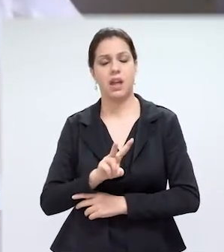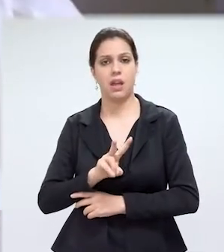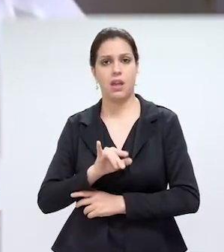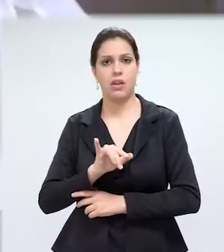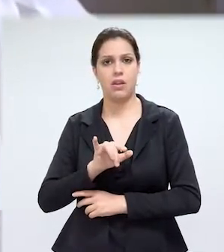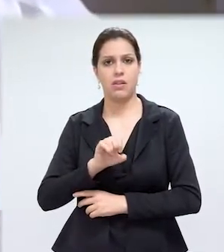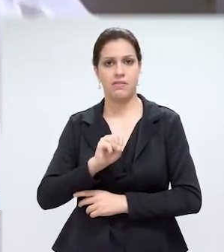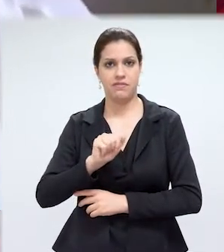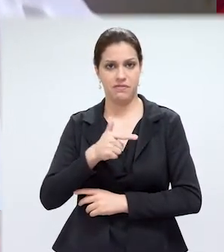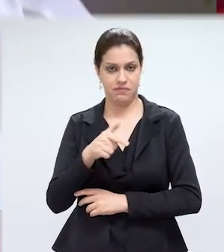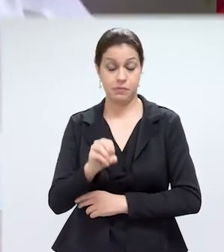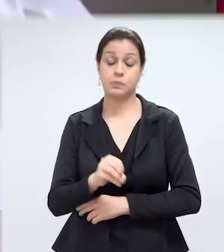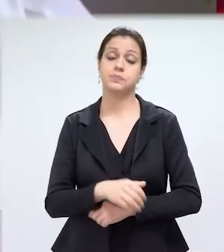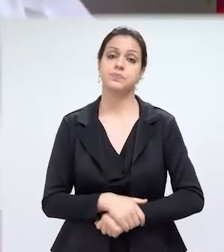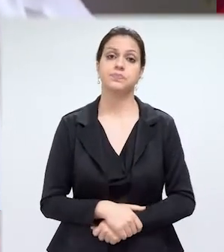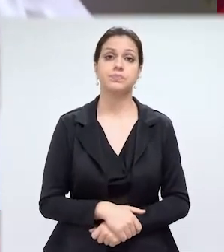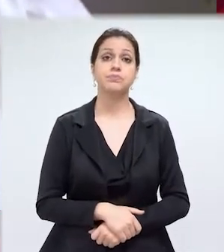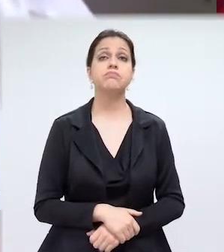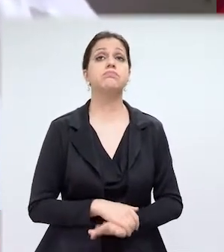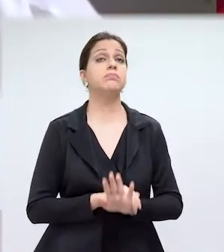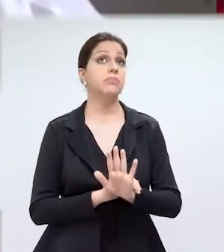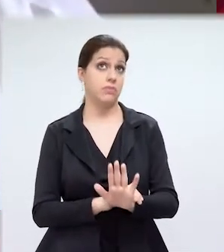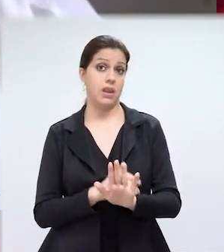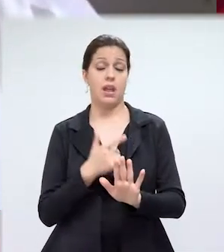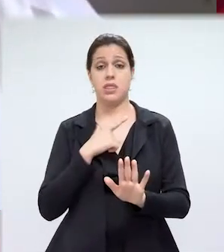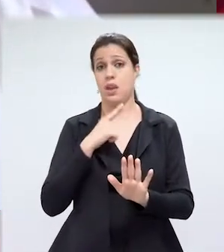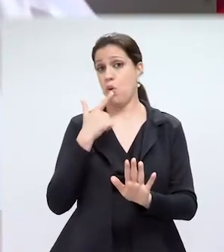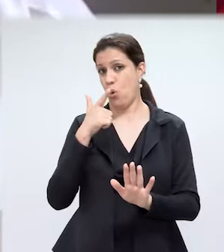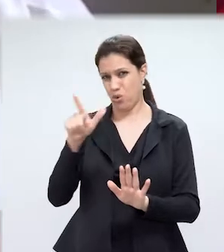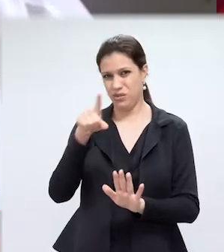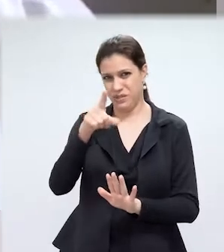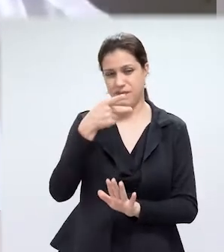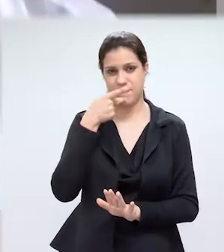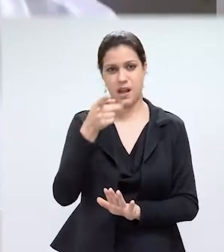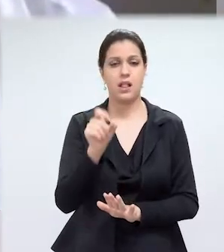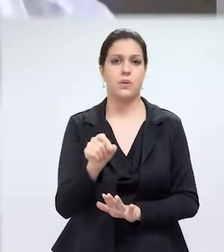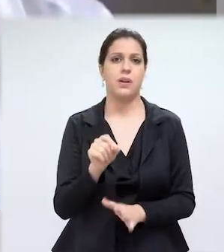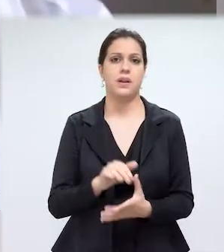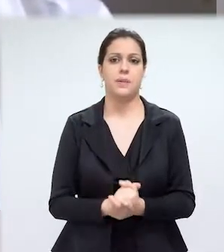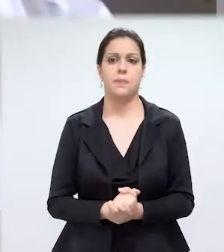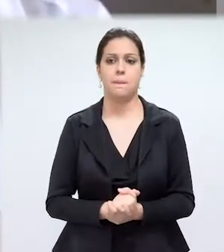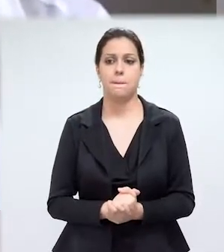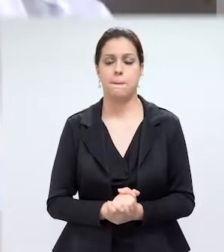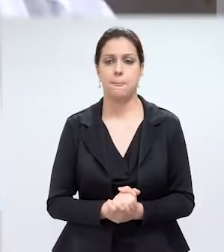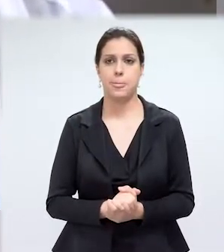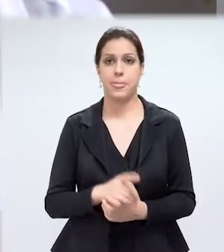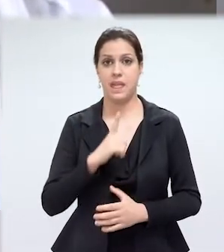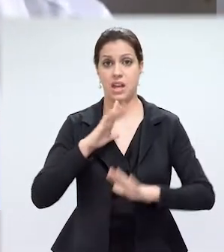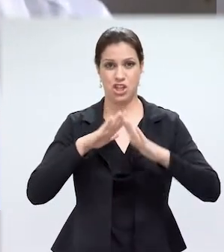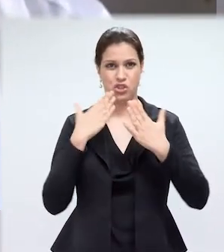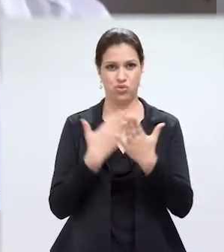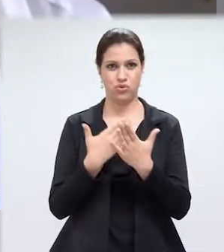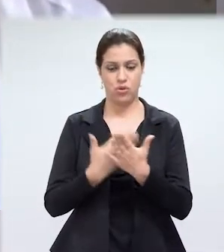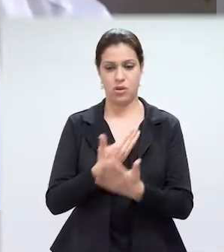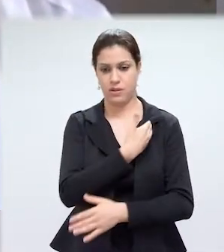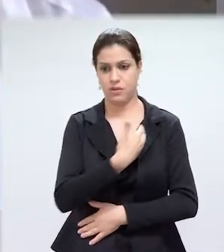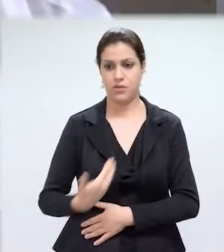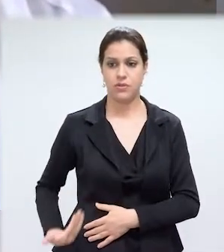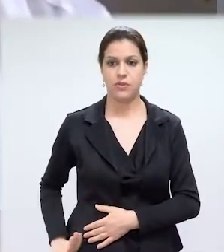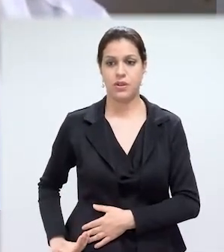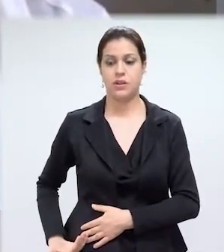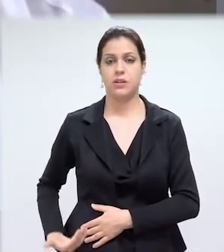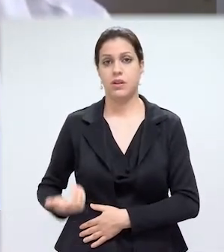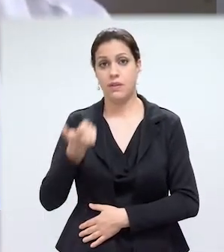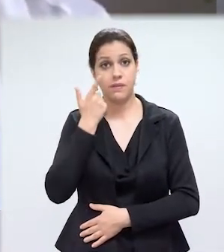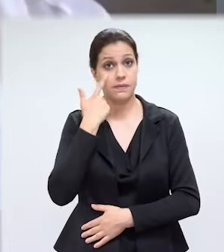revisão. Agora, outra coisa é que isso quando você fala, né, que a